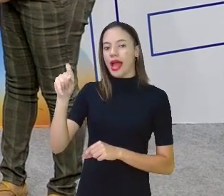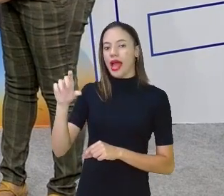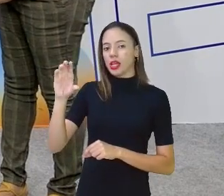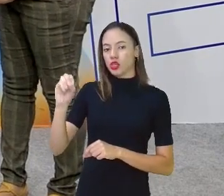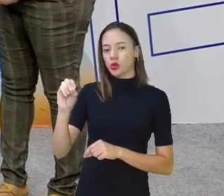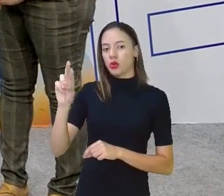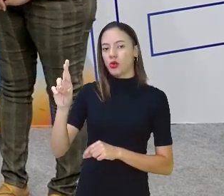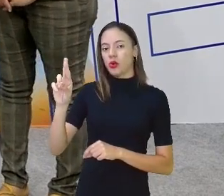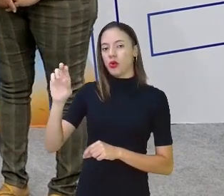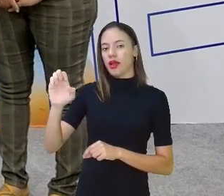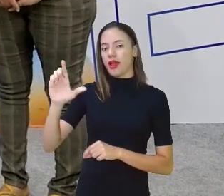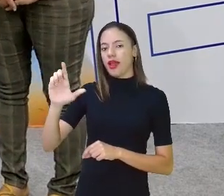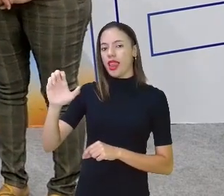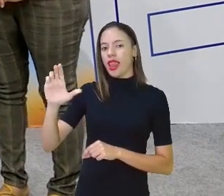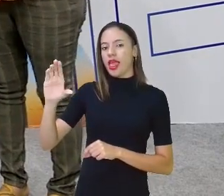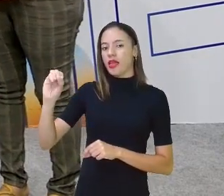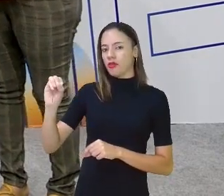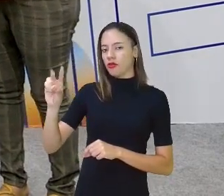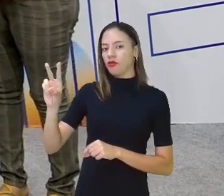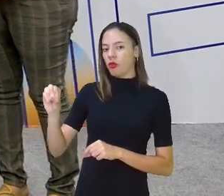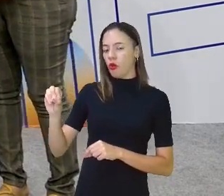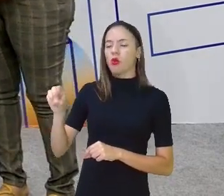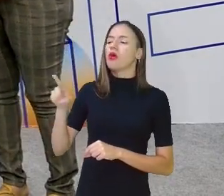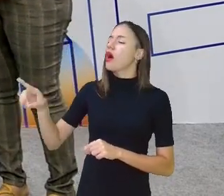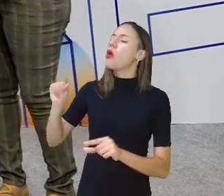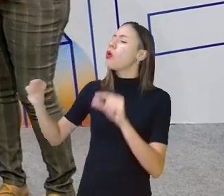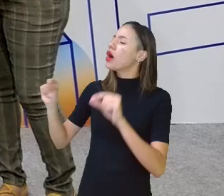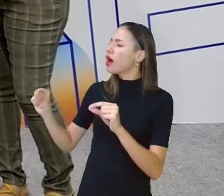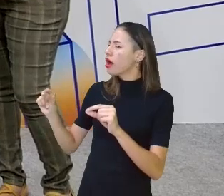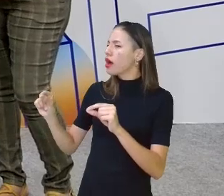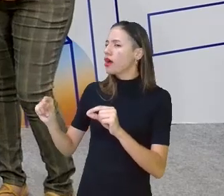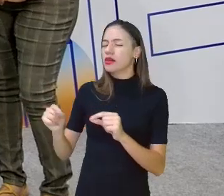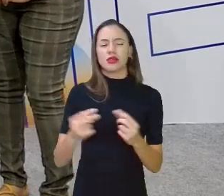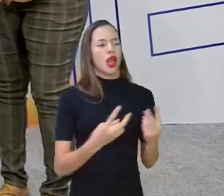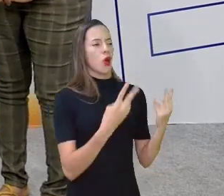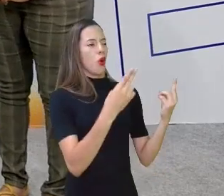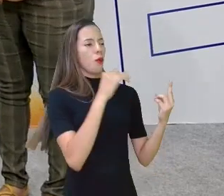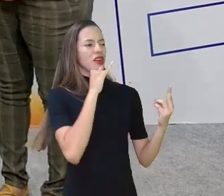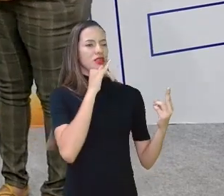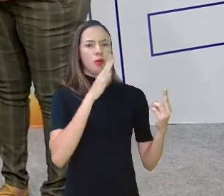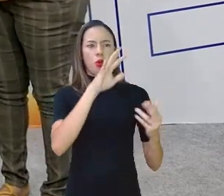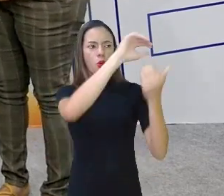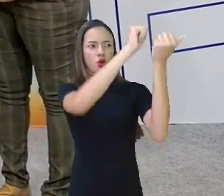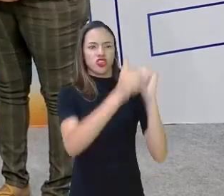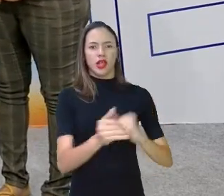relevo, colegas? Vocês podem me ajudar, porque eu não É como lembro. se fosse um busto pela metade?